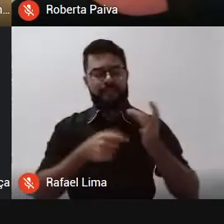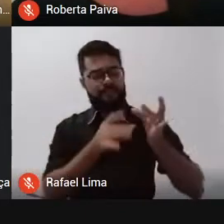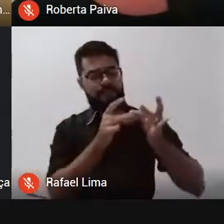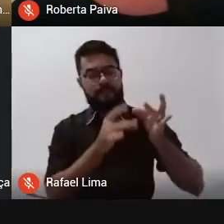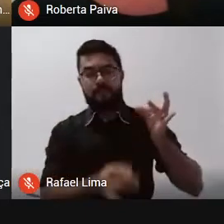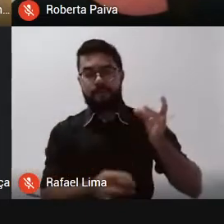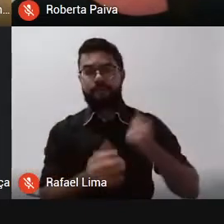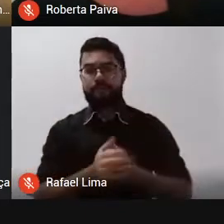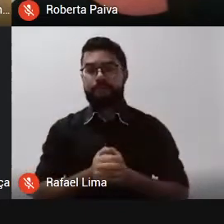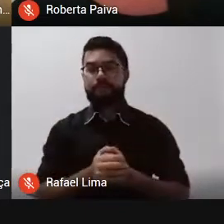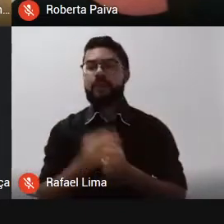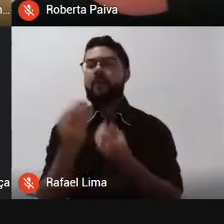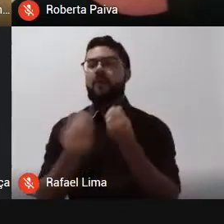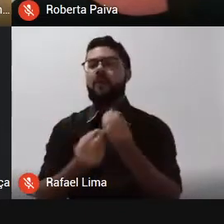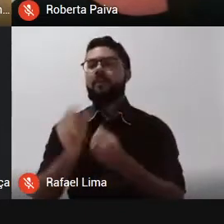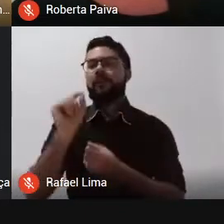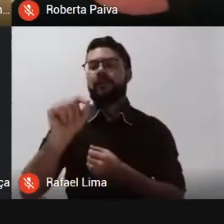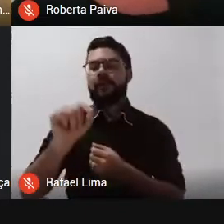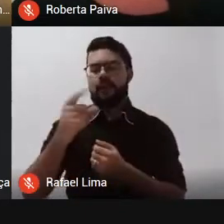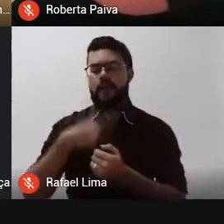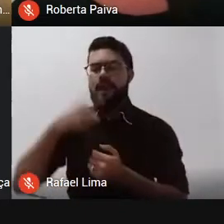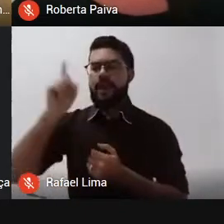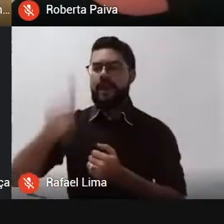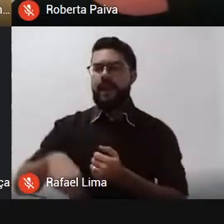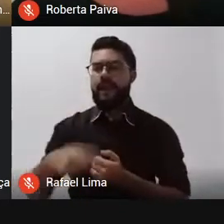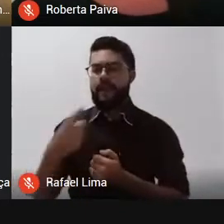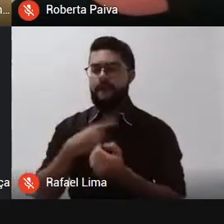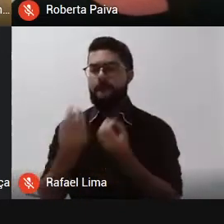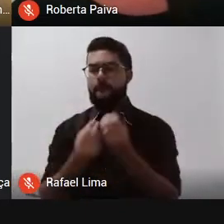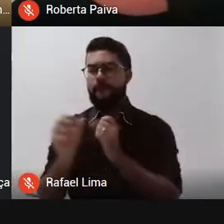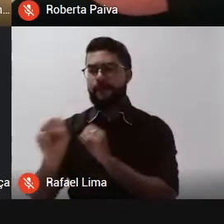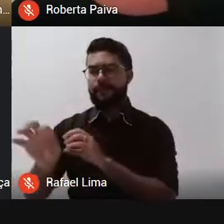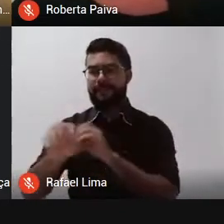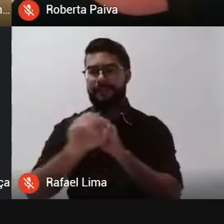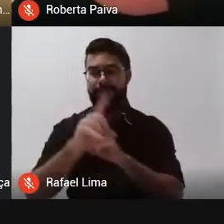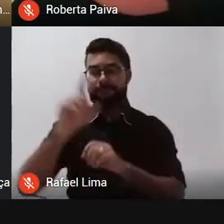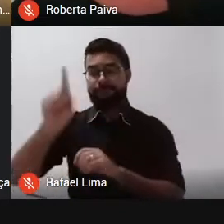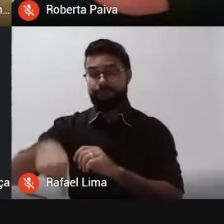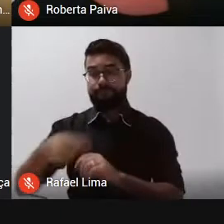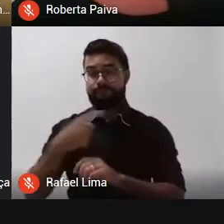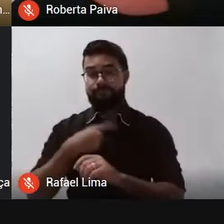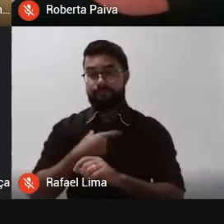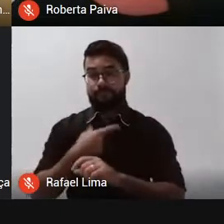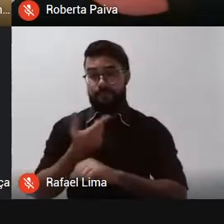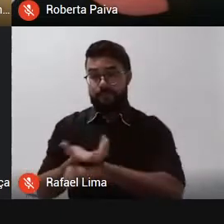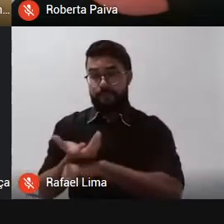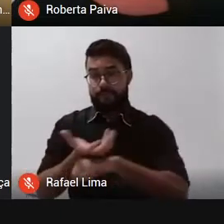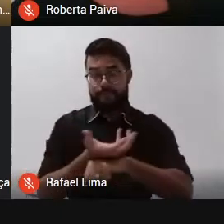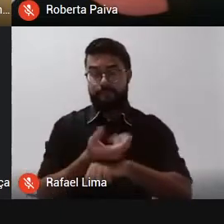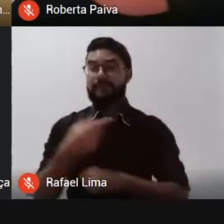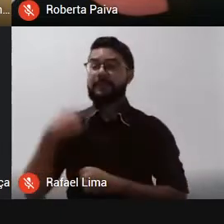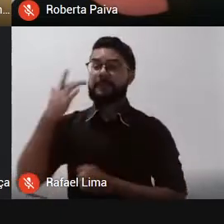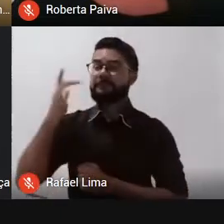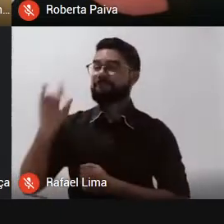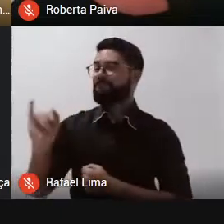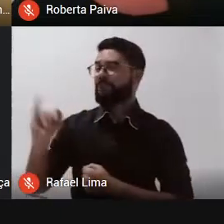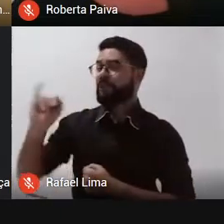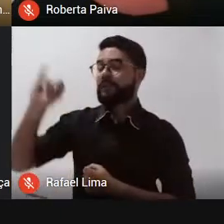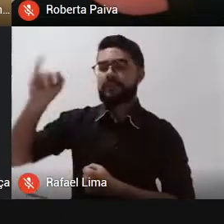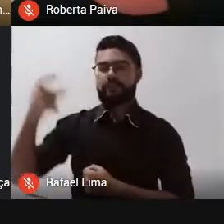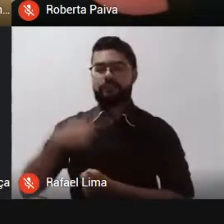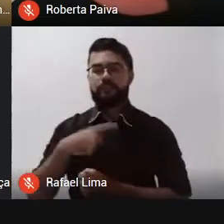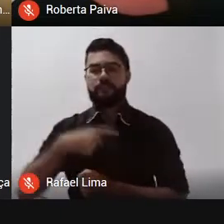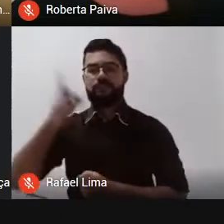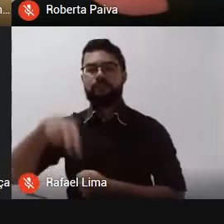no processo de ensino dessas disciplinas. Eu acho muito importante, né, conscientizar o aluno, desde